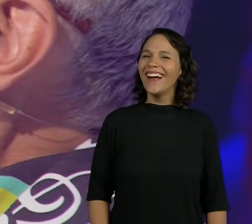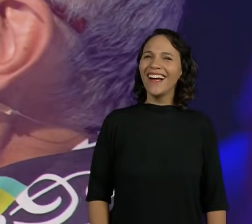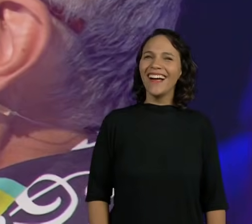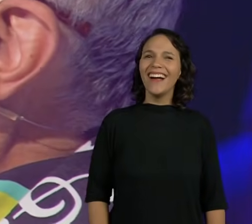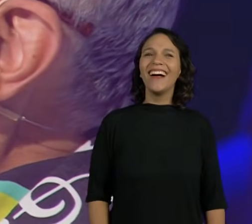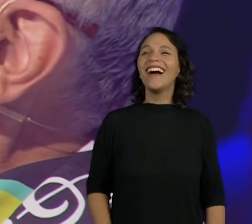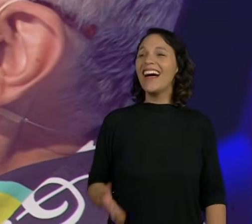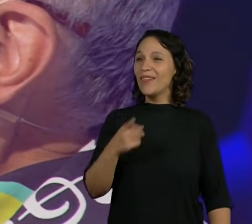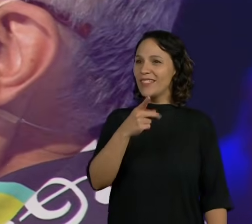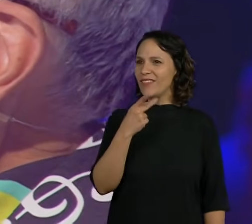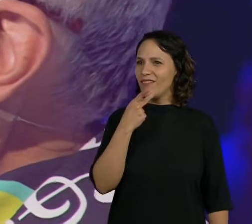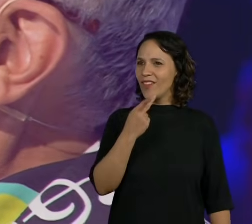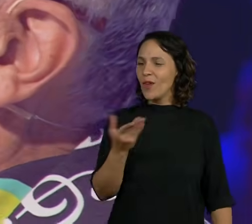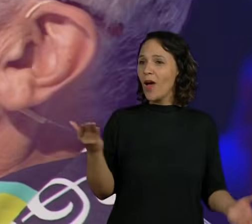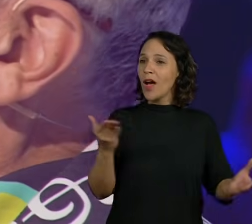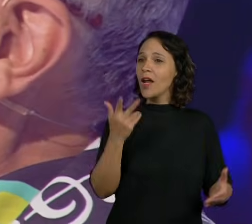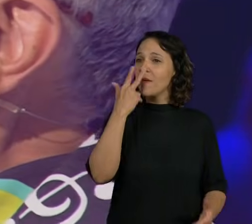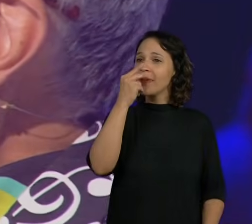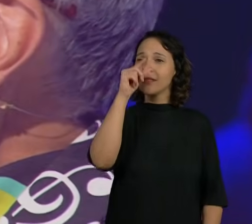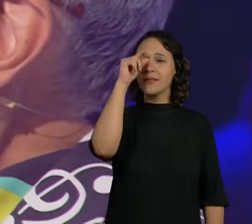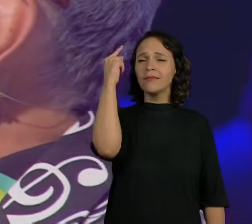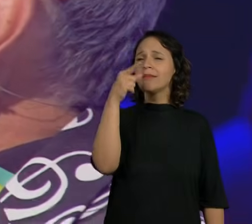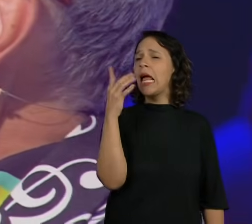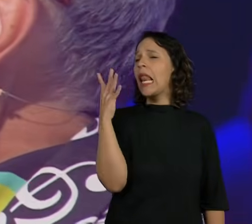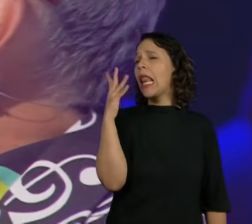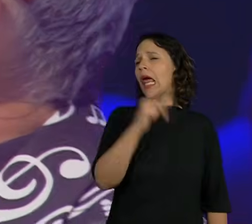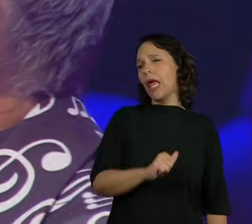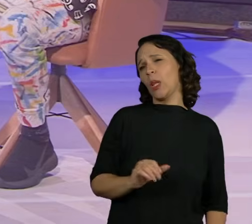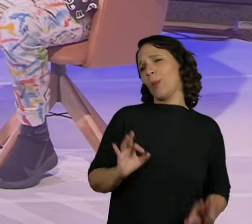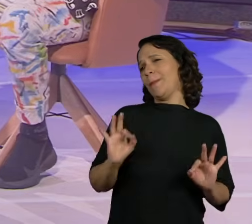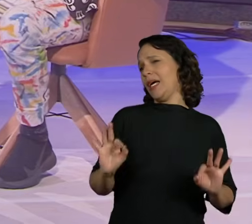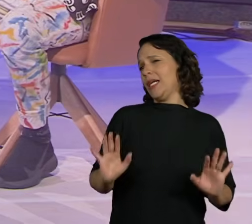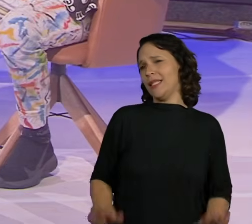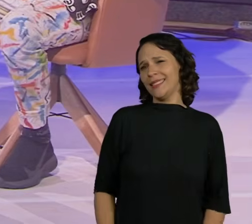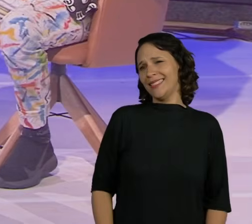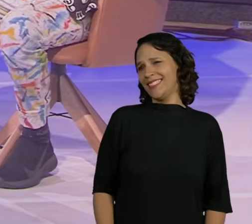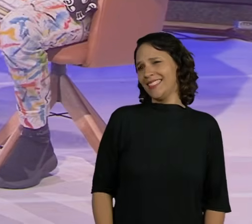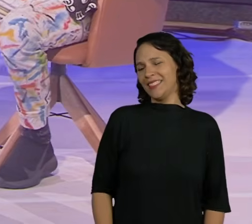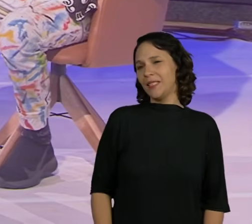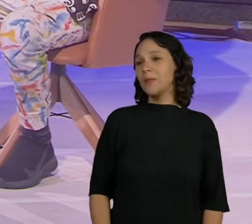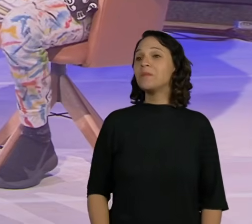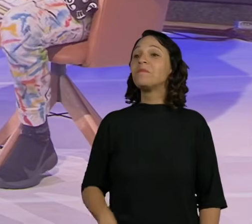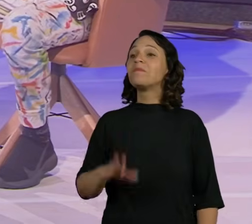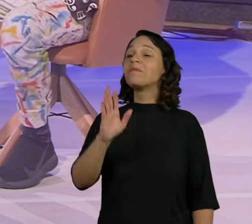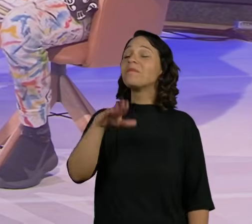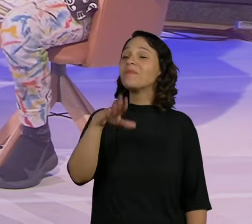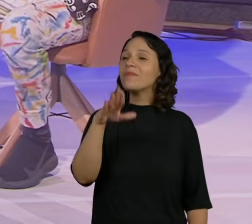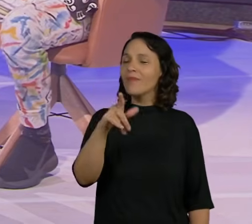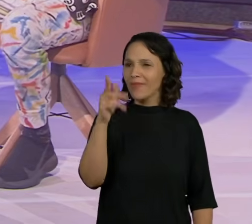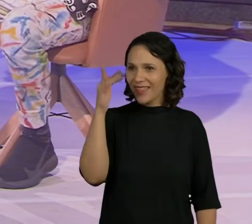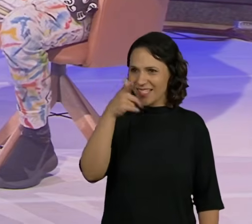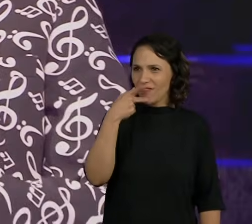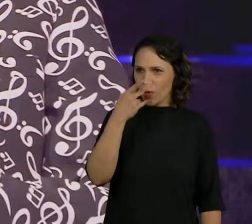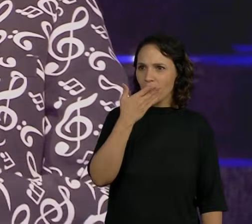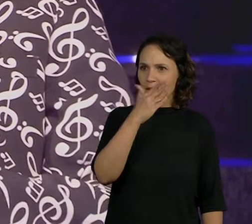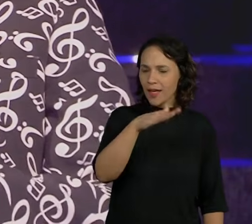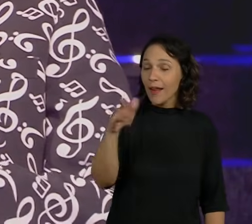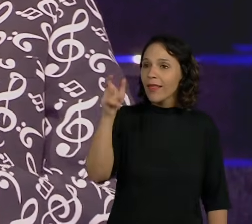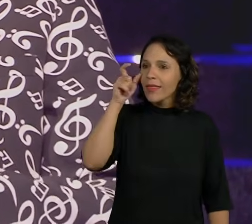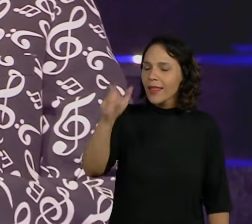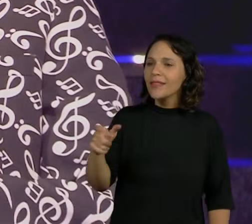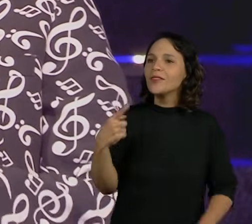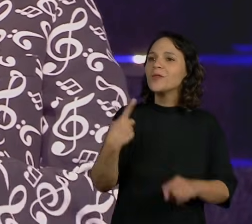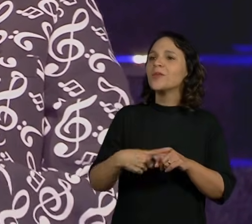Você falou agora, parecia o Caetano Veloso. É lindo. É lindo. Você sabe- Baixou um Caetano aqui. Você falou nas crianças, é interessante